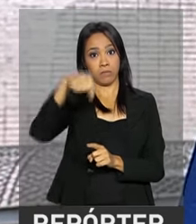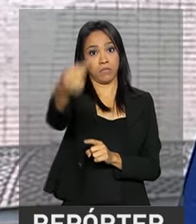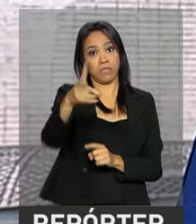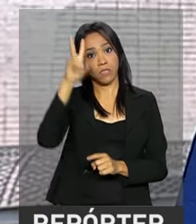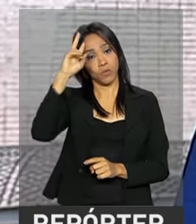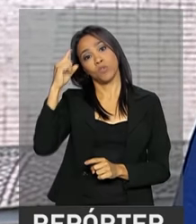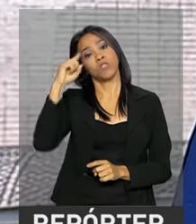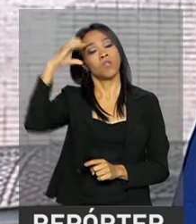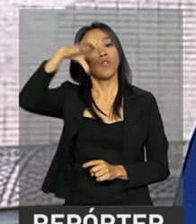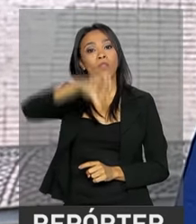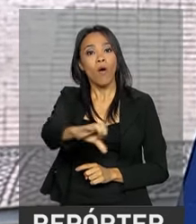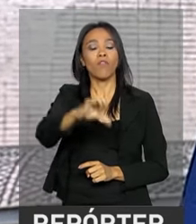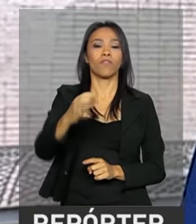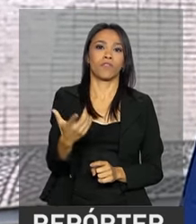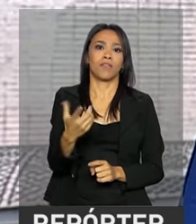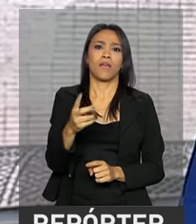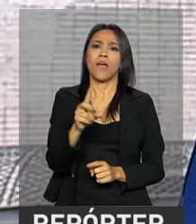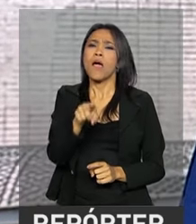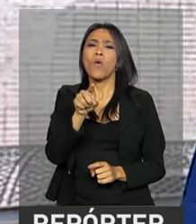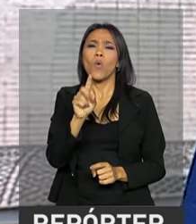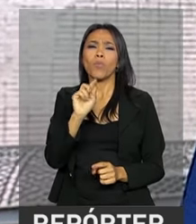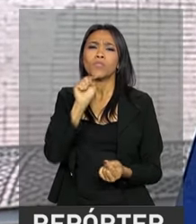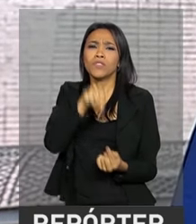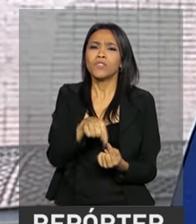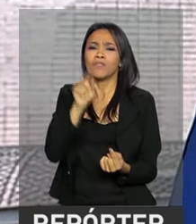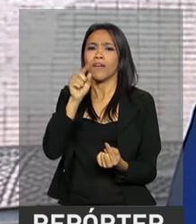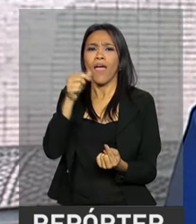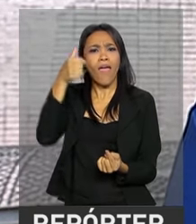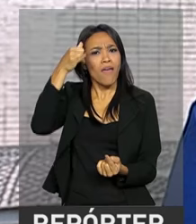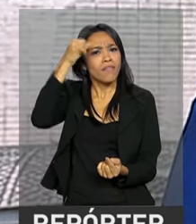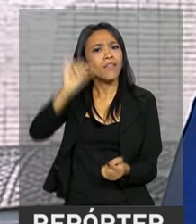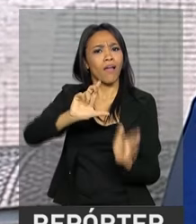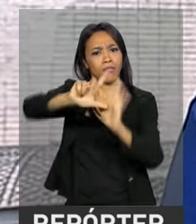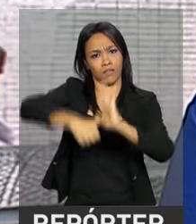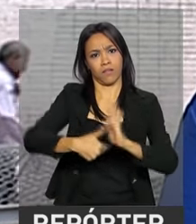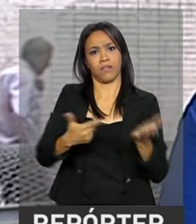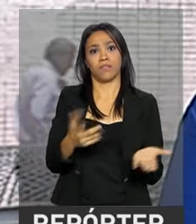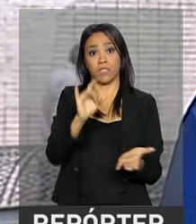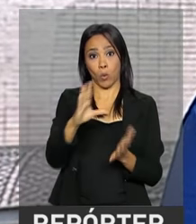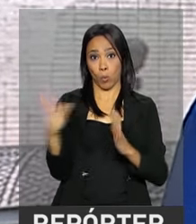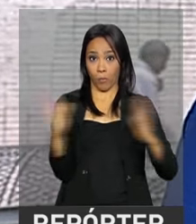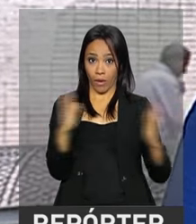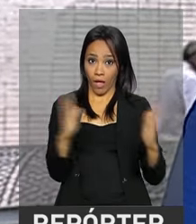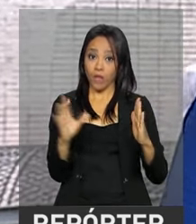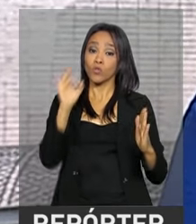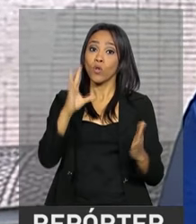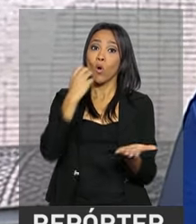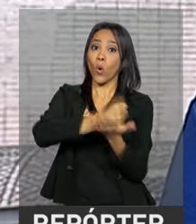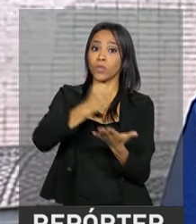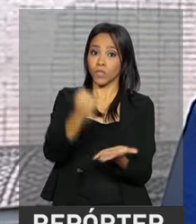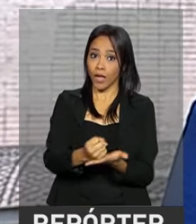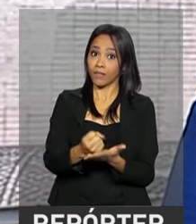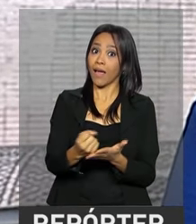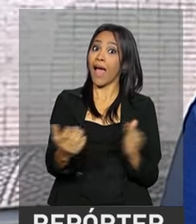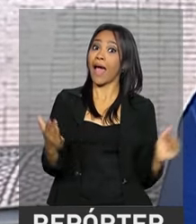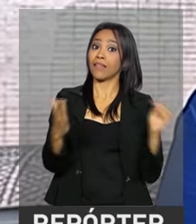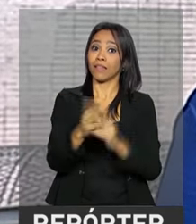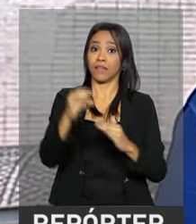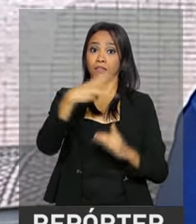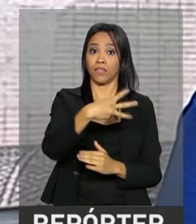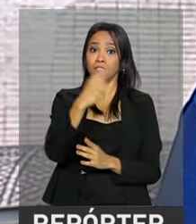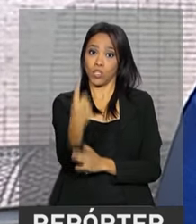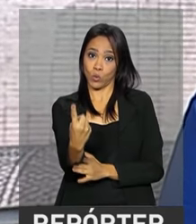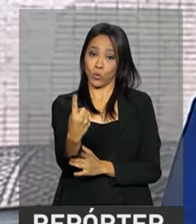serão validados depois mas a ideia é evitar atrasos o prazo só vale para contratos formalizados até 31 de Dezembro de